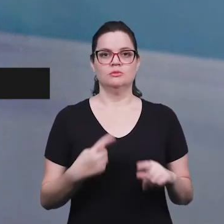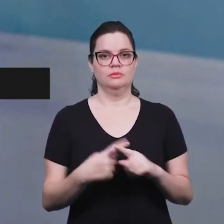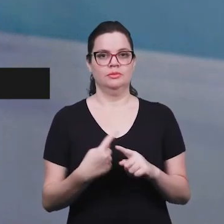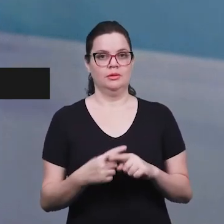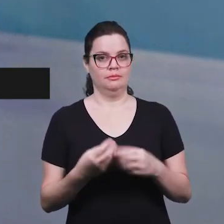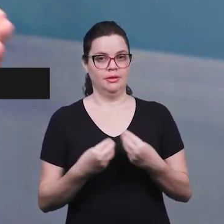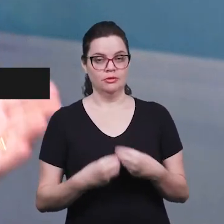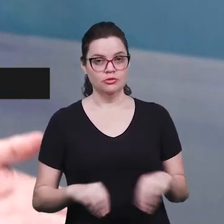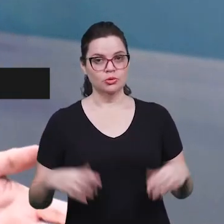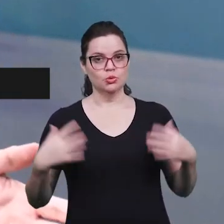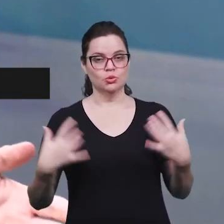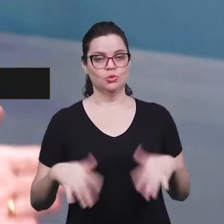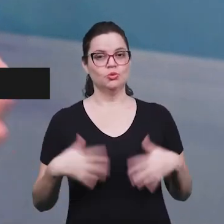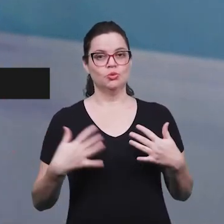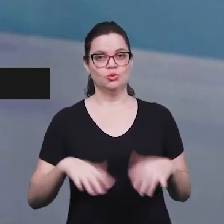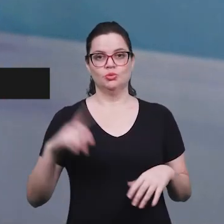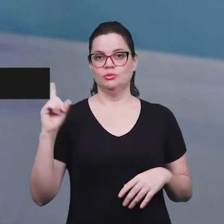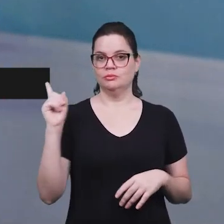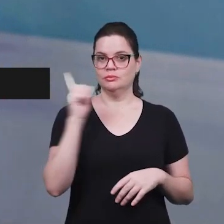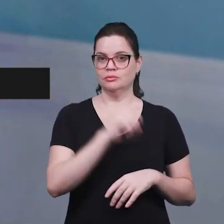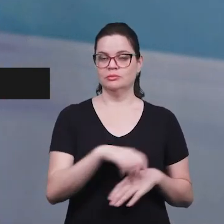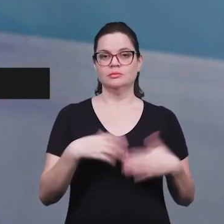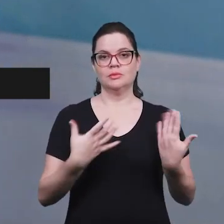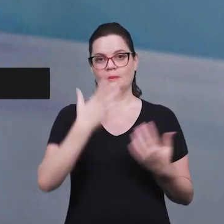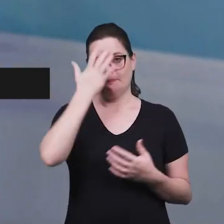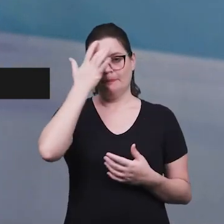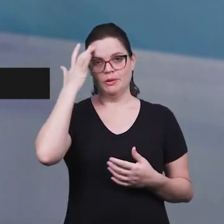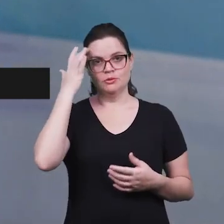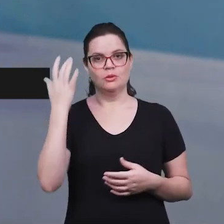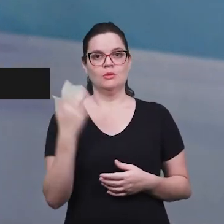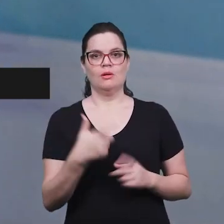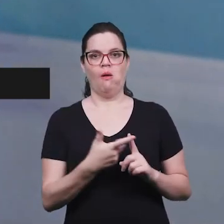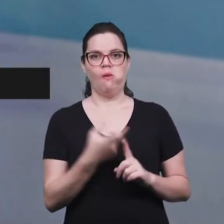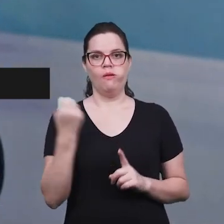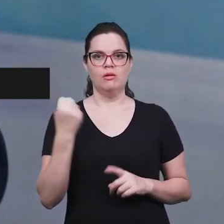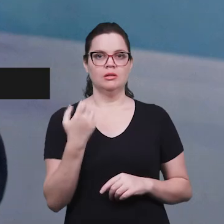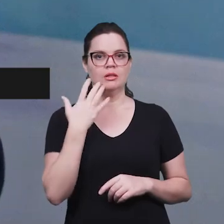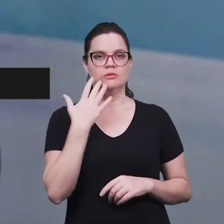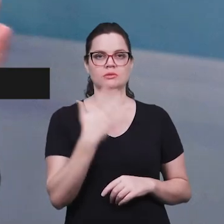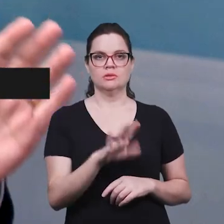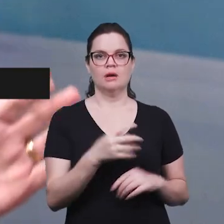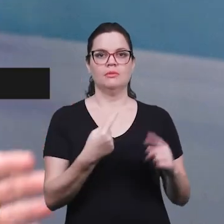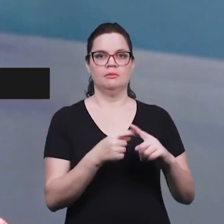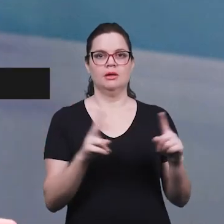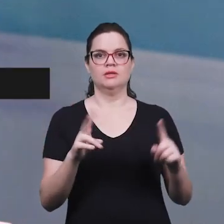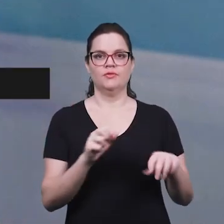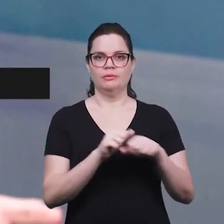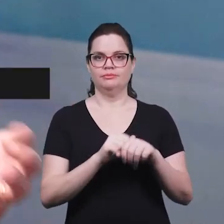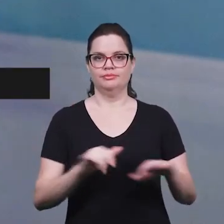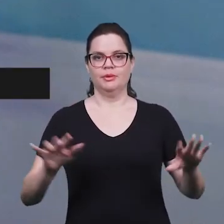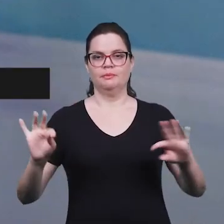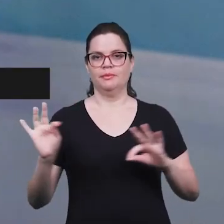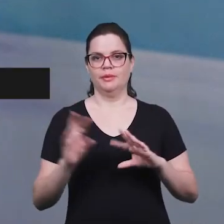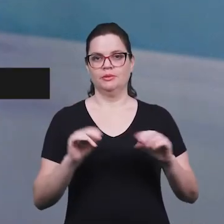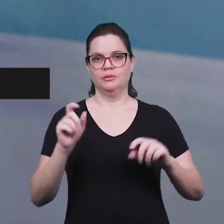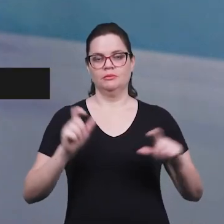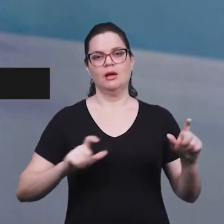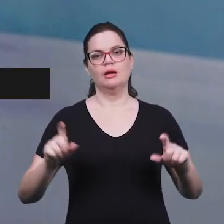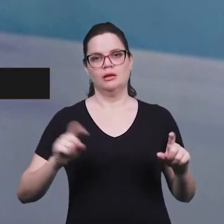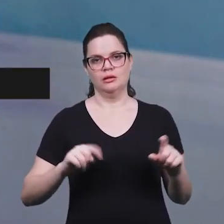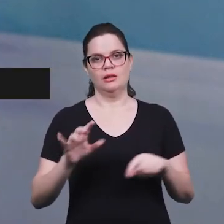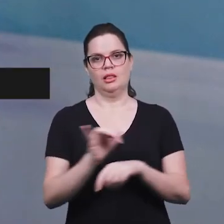de tamanhos grandes. Então, o golpista ele não sabe o tamanho, mas ele vai disparar isso para todo mundo, que